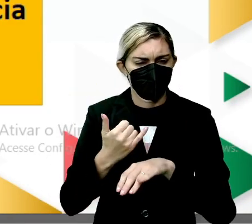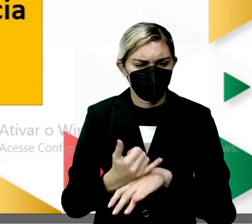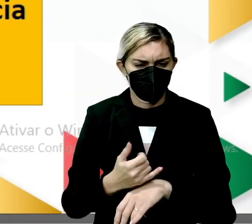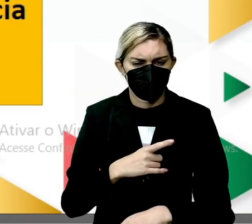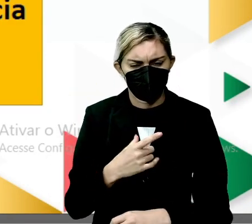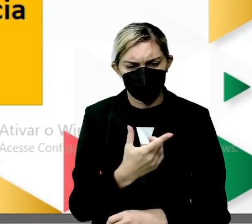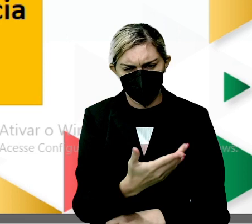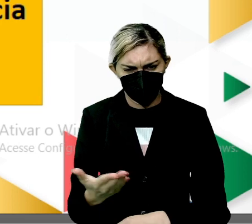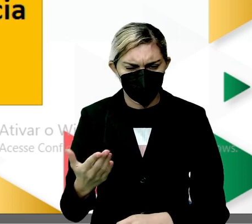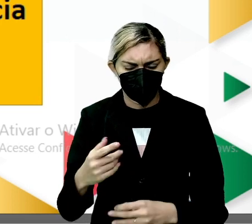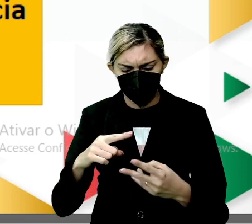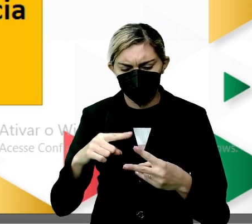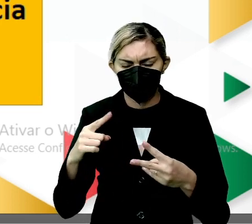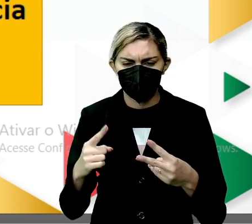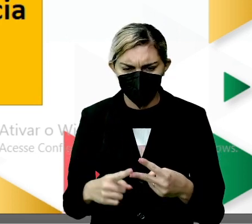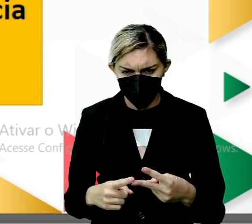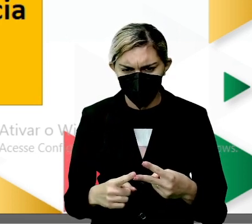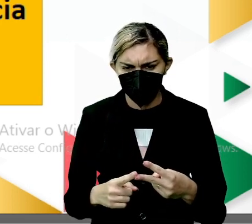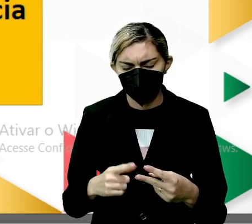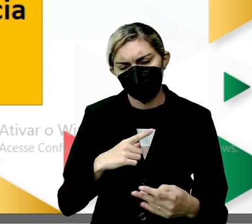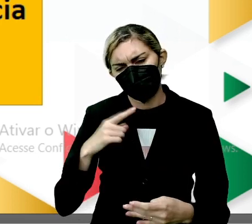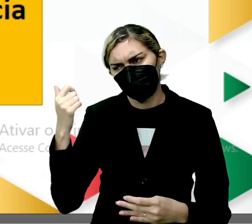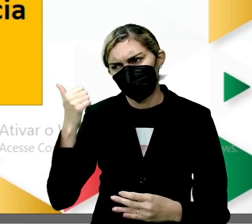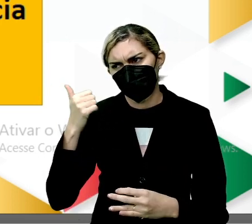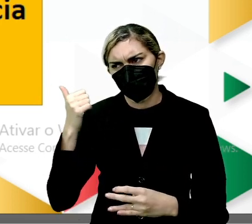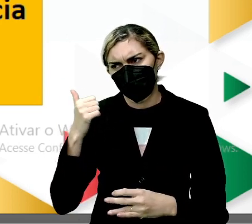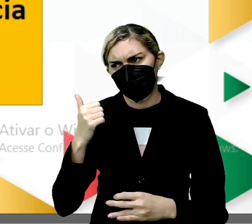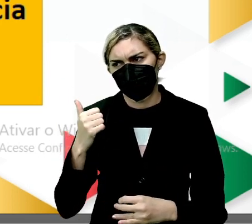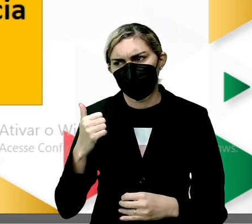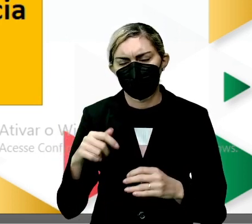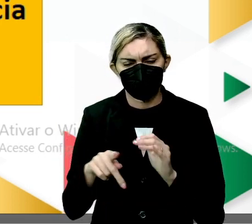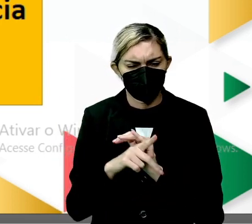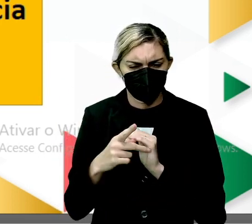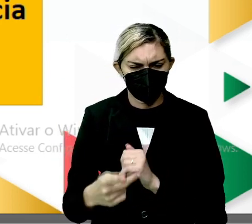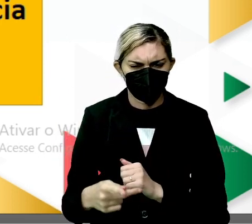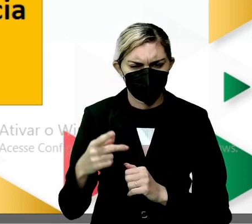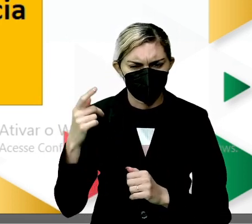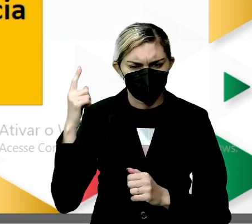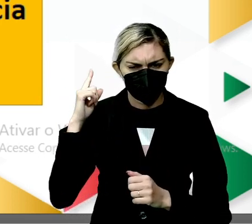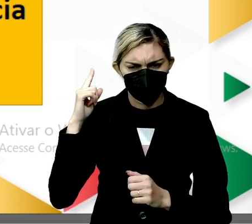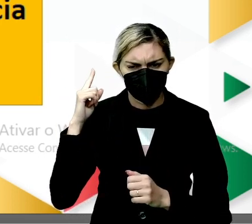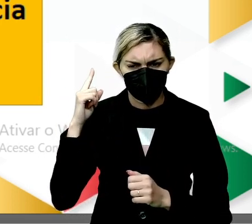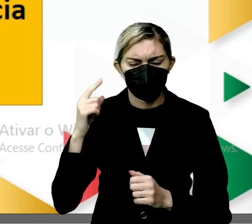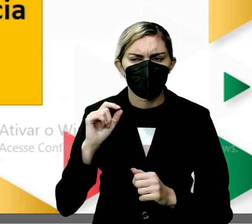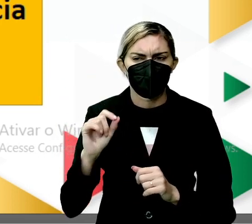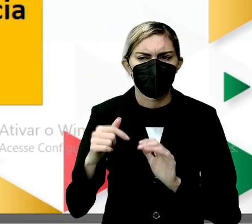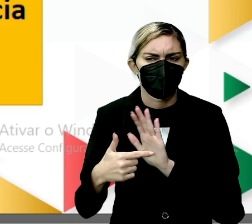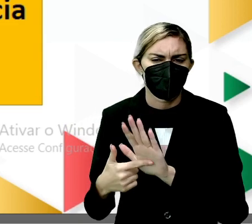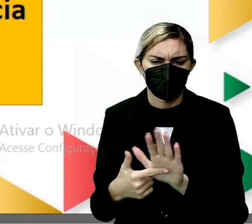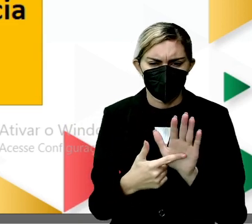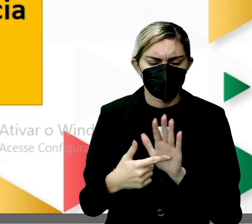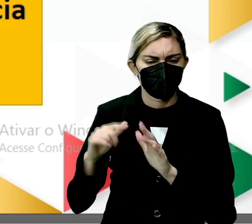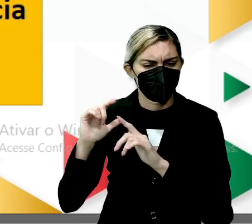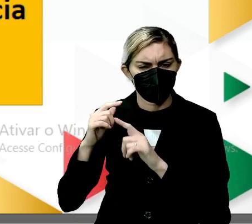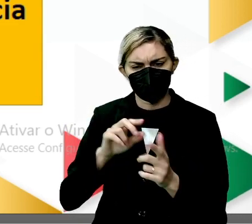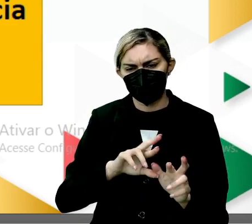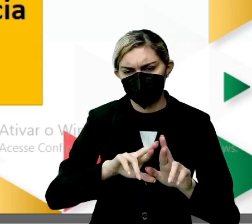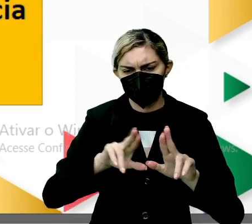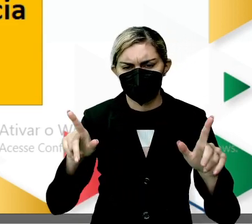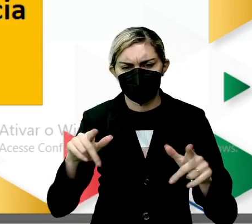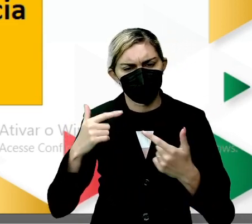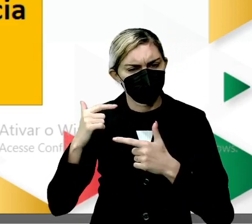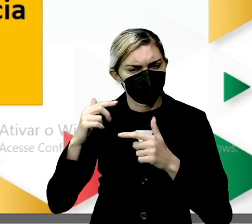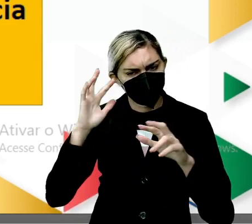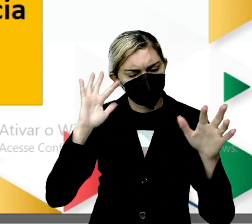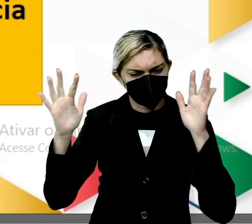composta de duas partes. A primeira parte é composta de um exame crítico que aponta as contradições